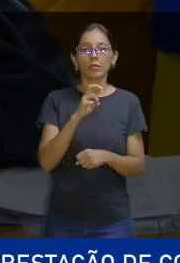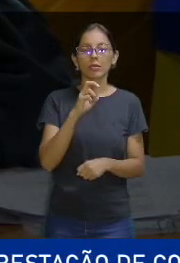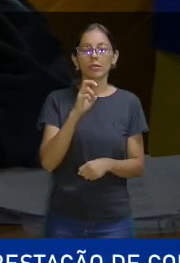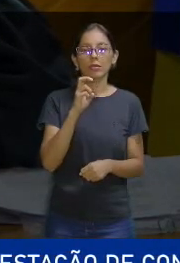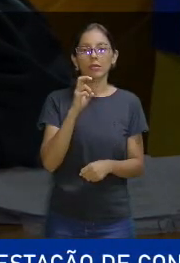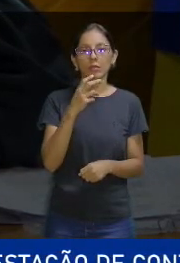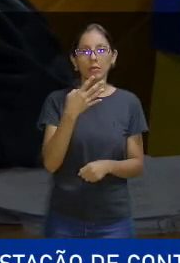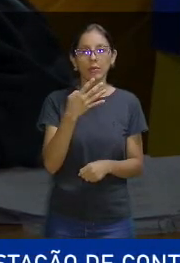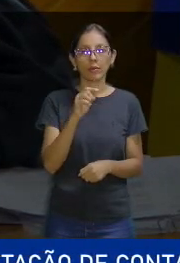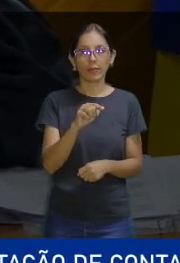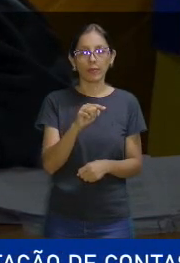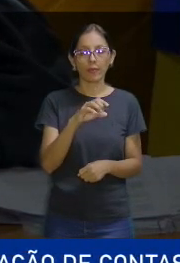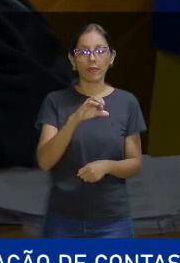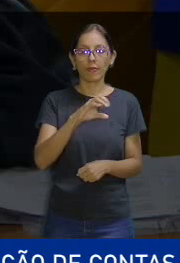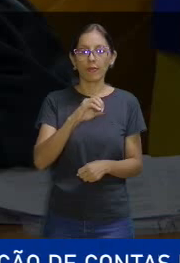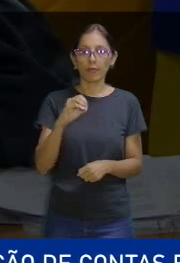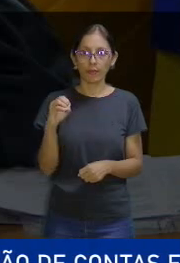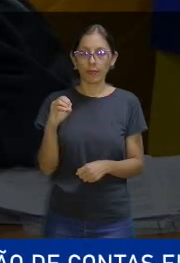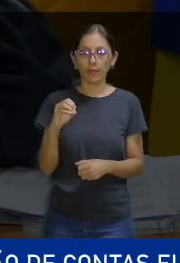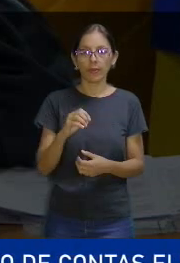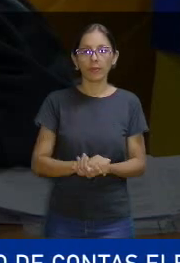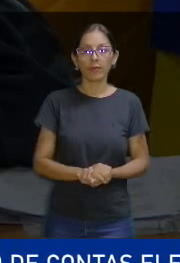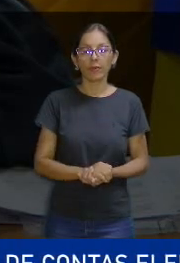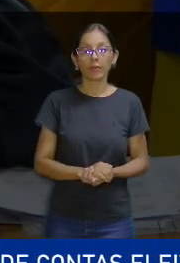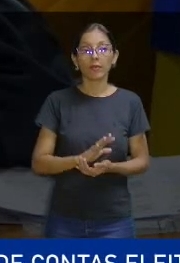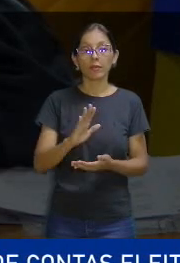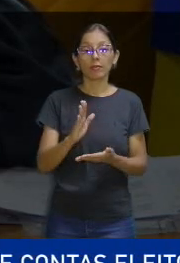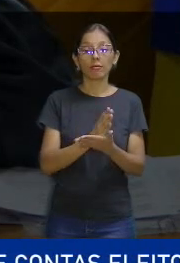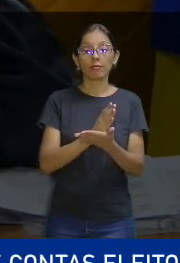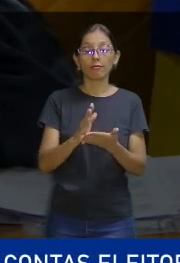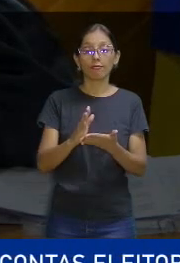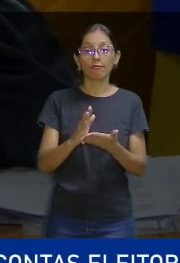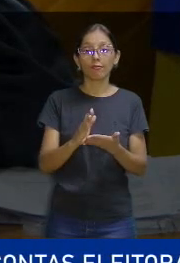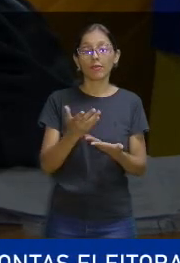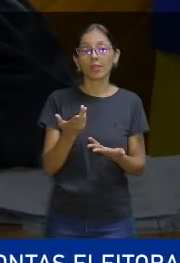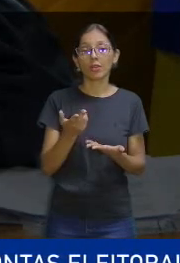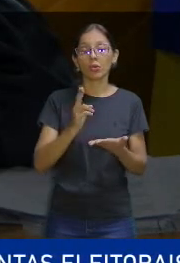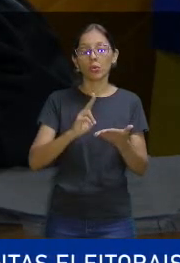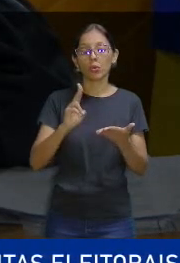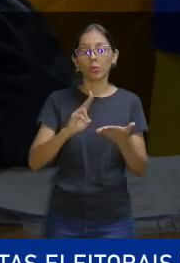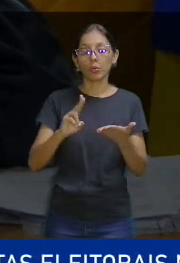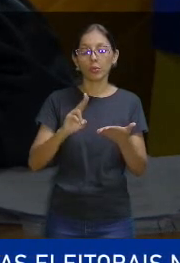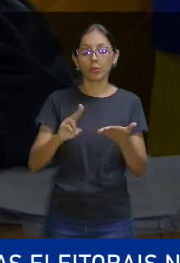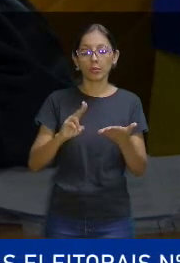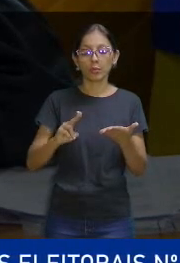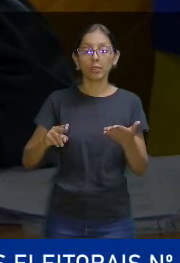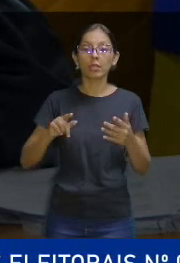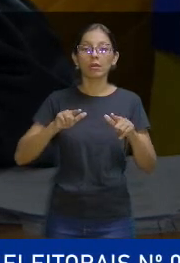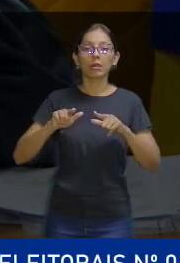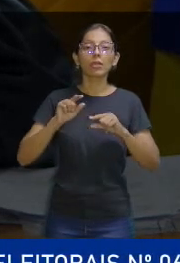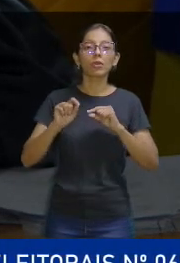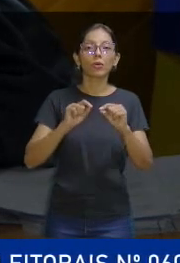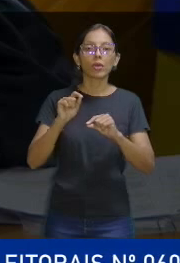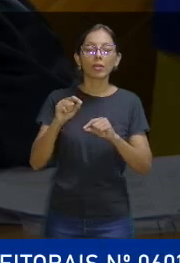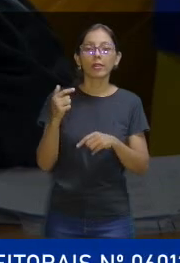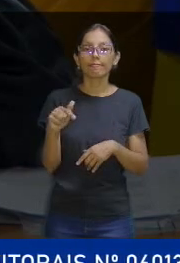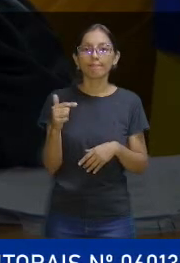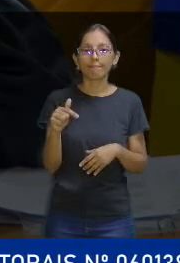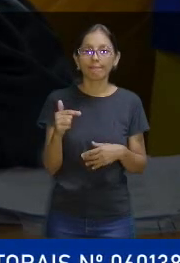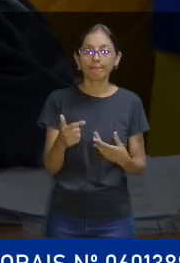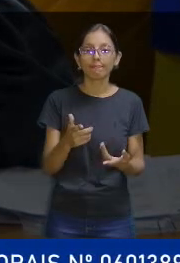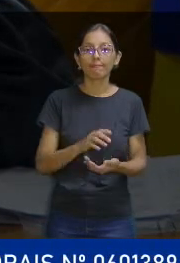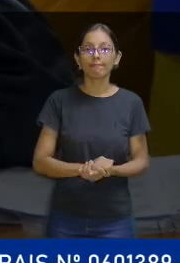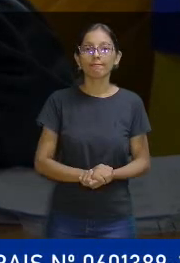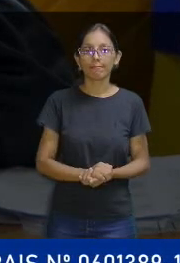54.900, porém, sem especificar os elementos essenciais exigidos pela norma, como a descrição detalhada